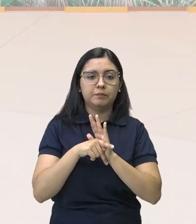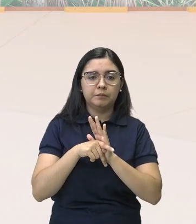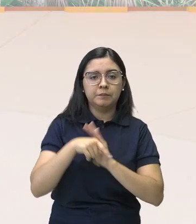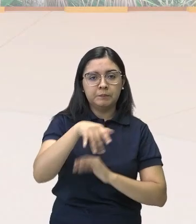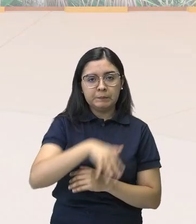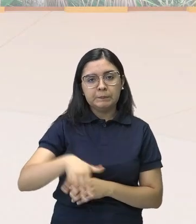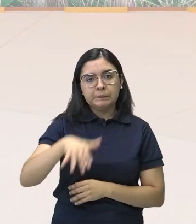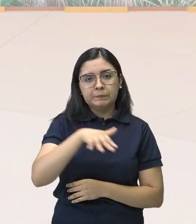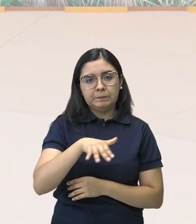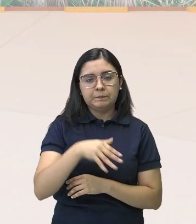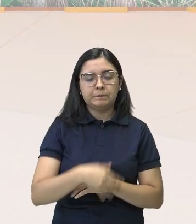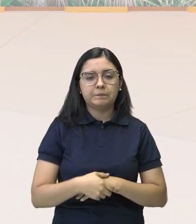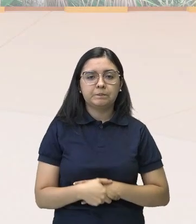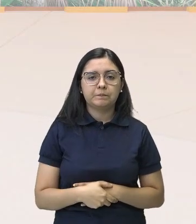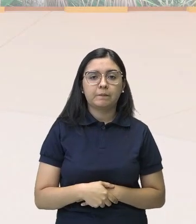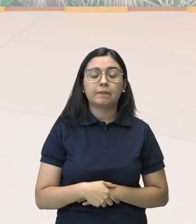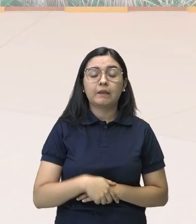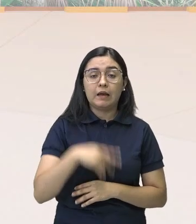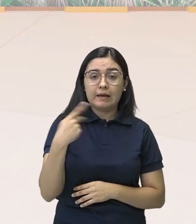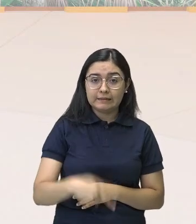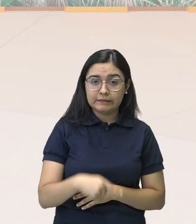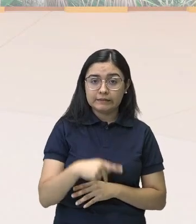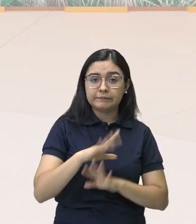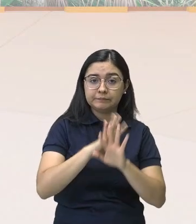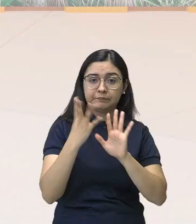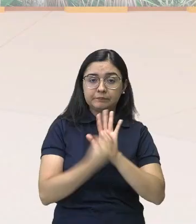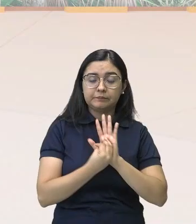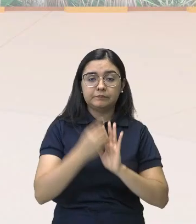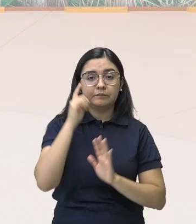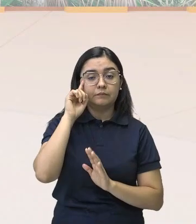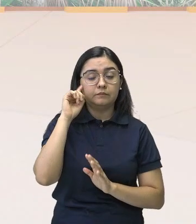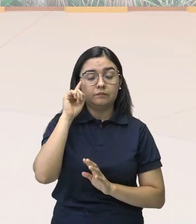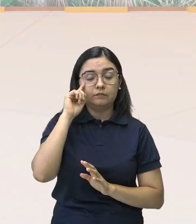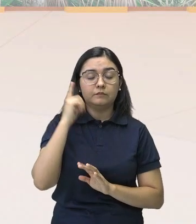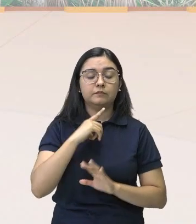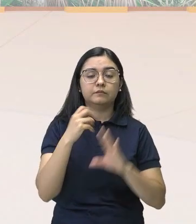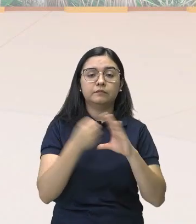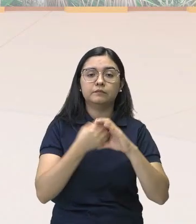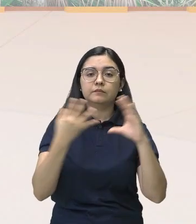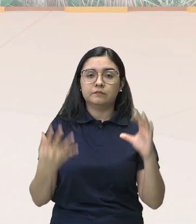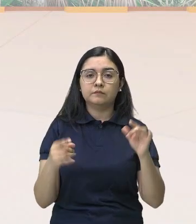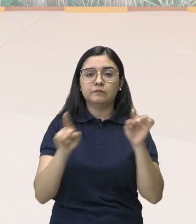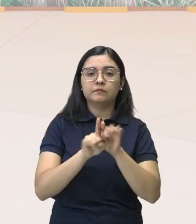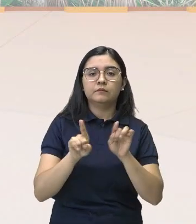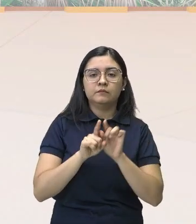da região. A região amazônica tem essa característica, tem essa